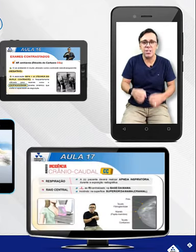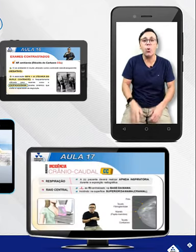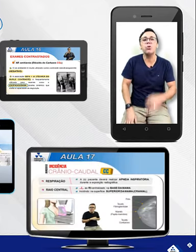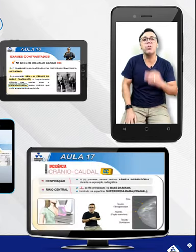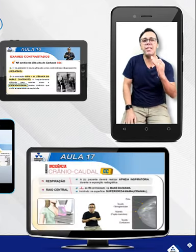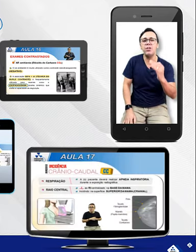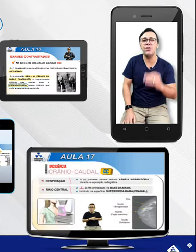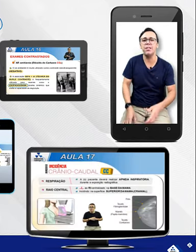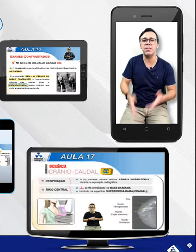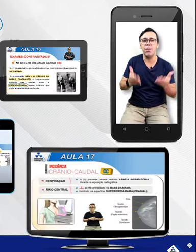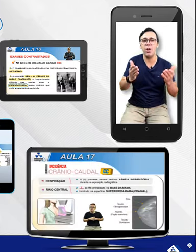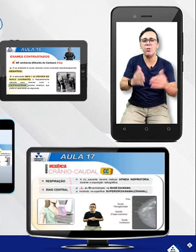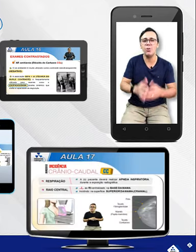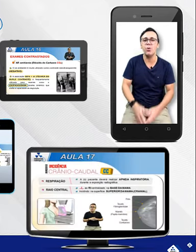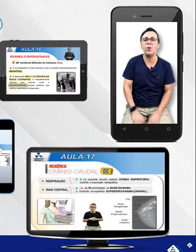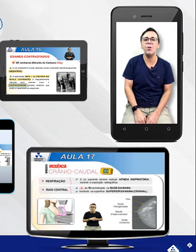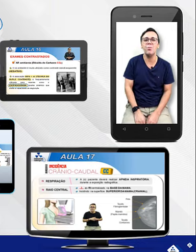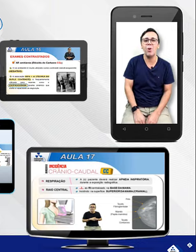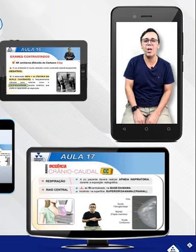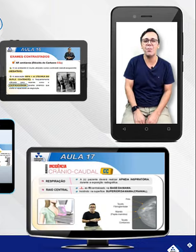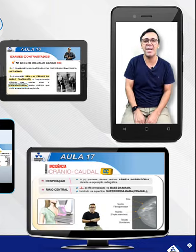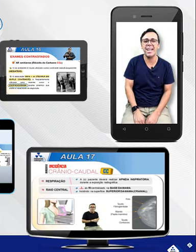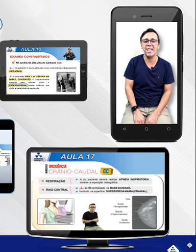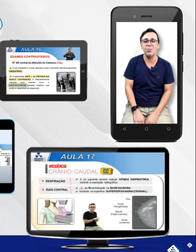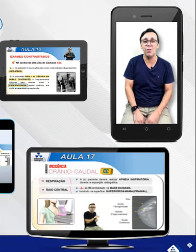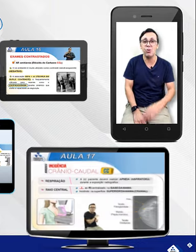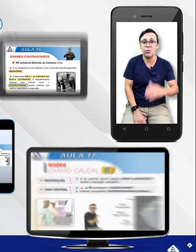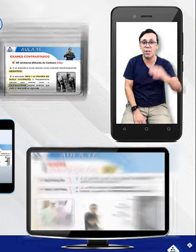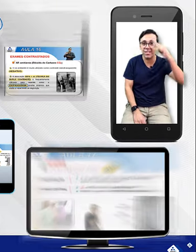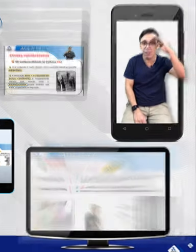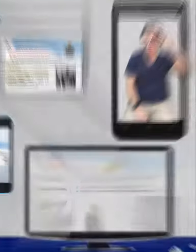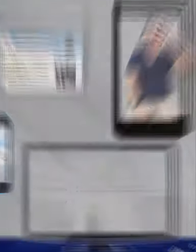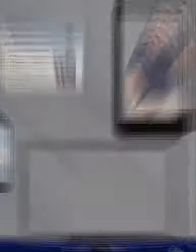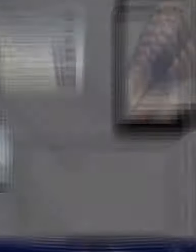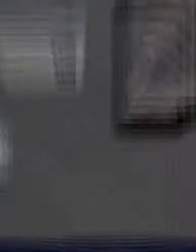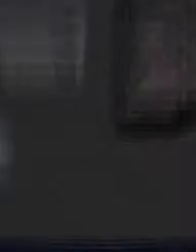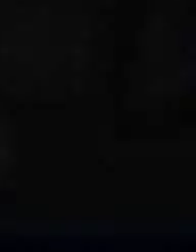faça esse curso, certifique-se, melhore o seu currículo e bora pro mercado. Beijo no coração, tchau!